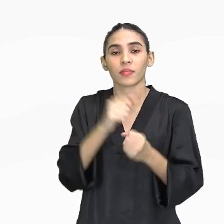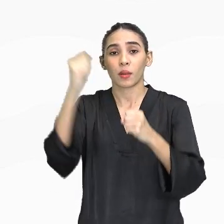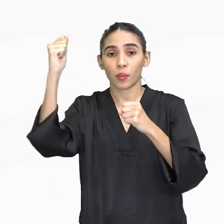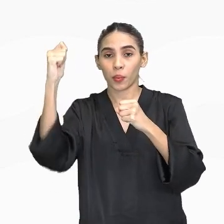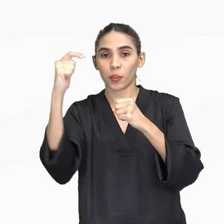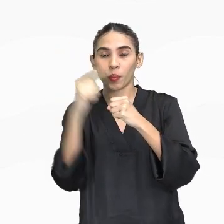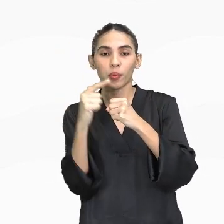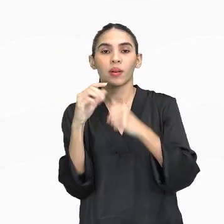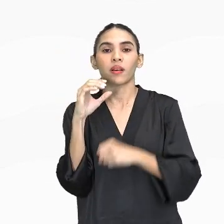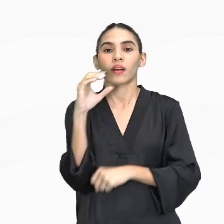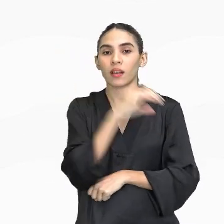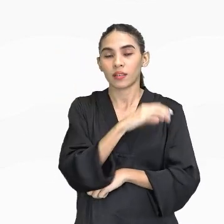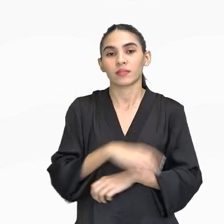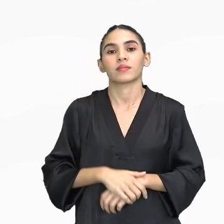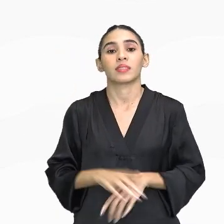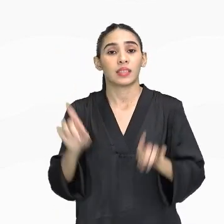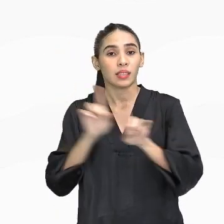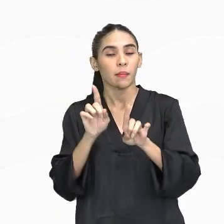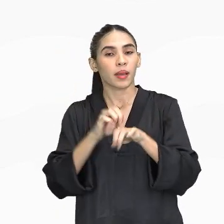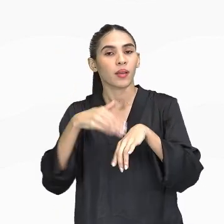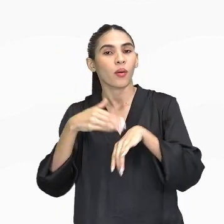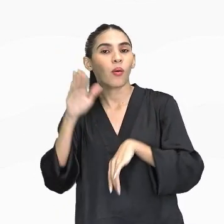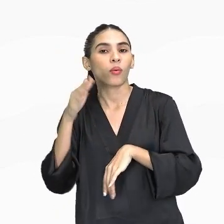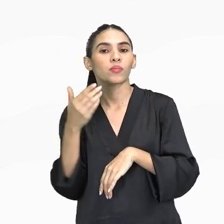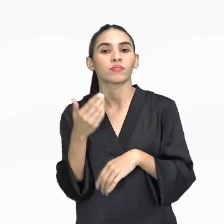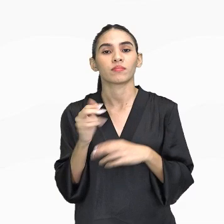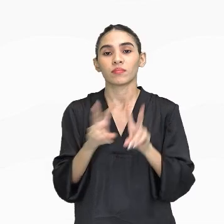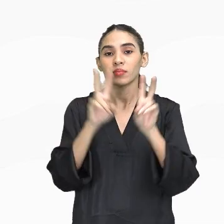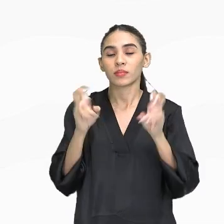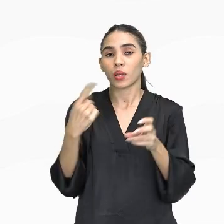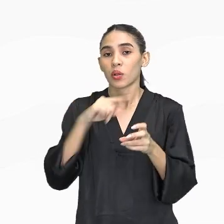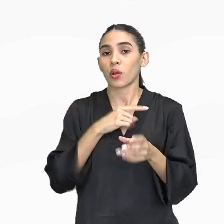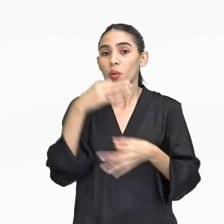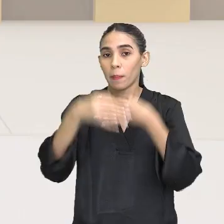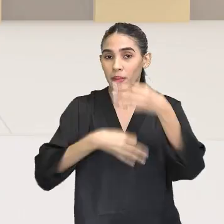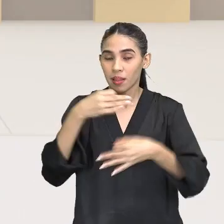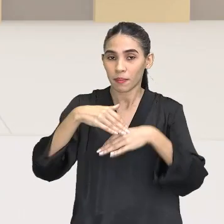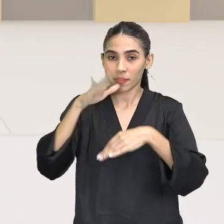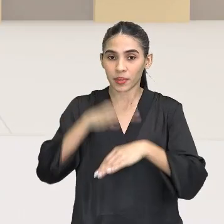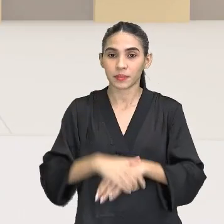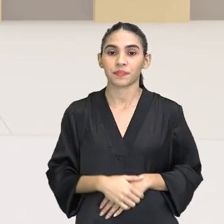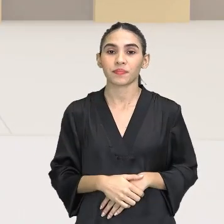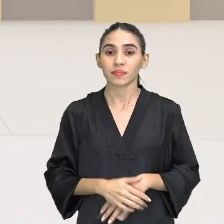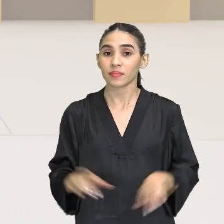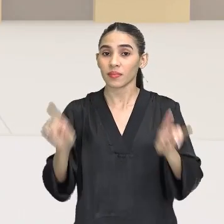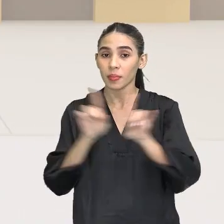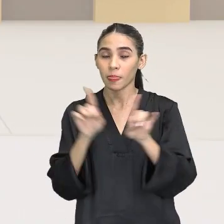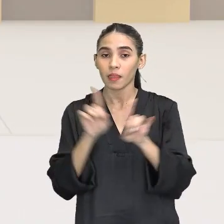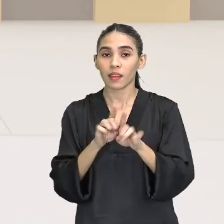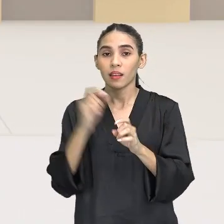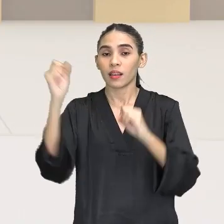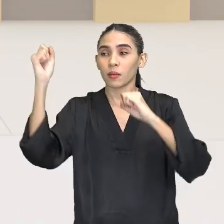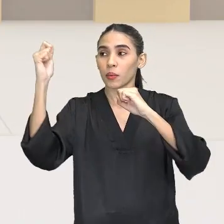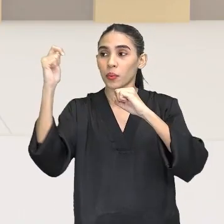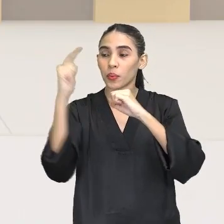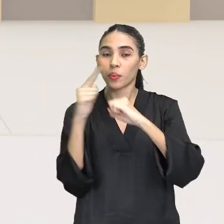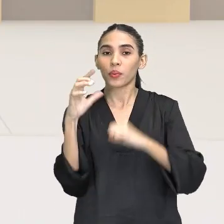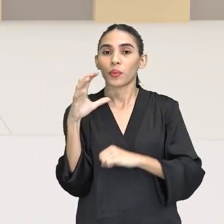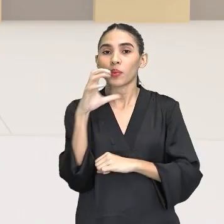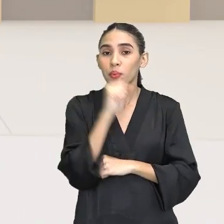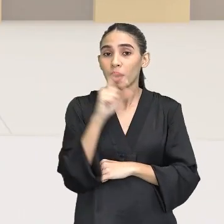estufa. E aí, falando um pouco mais sobre o efeito estufa, né, o que a gente vai comentar um pouco mais, vale lembrar que o efeito estufa ele é um evento